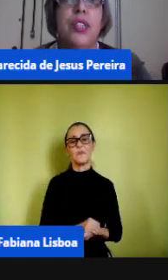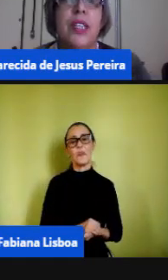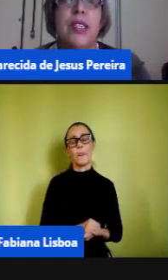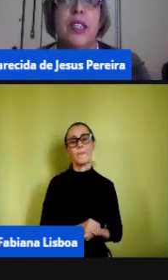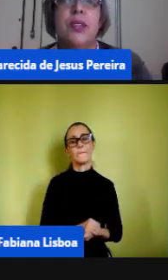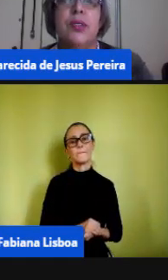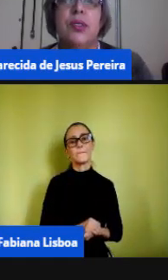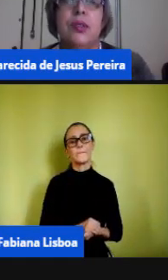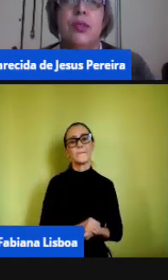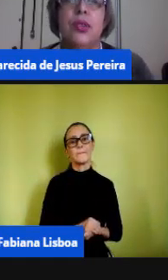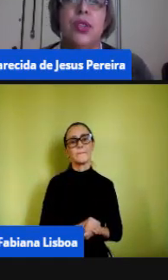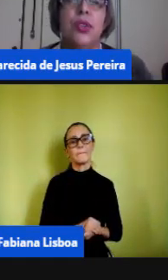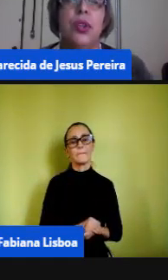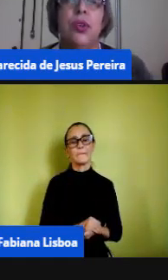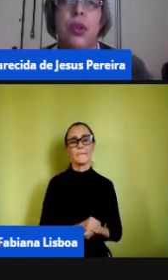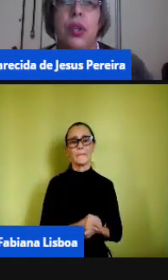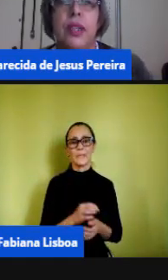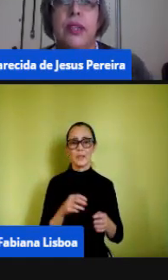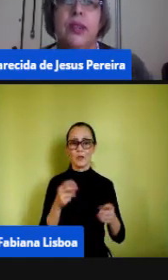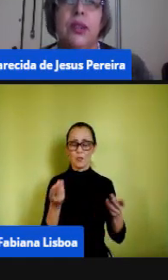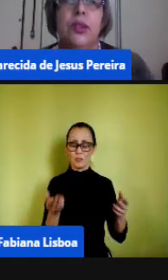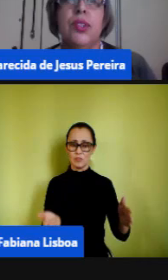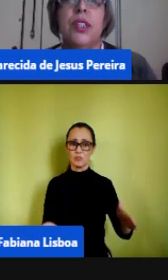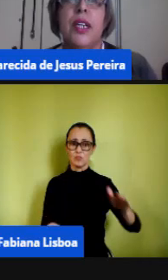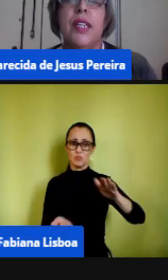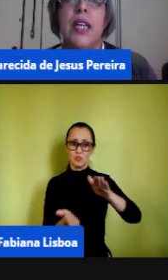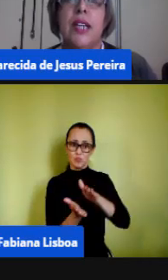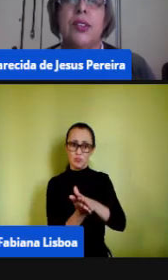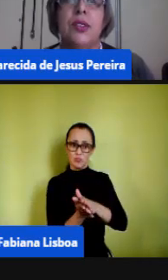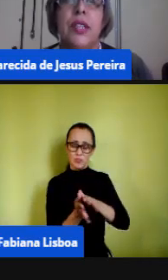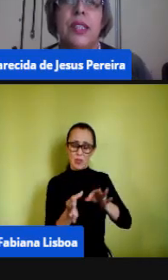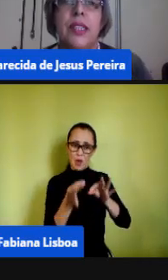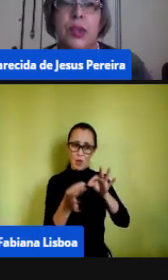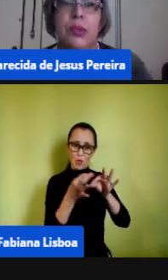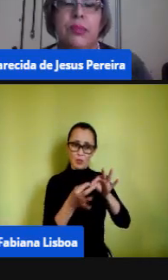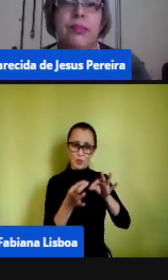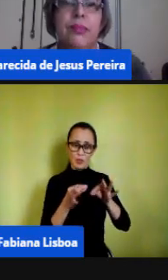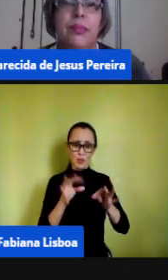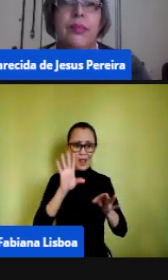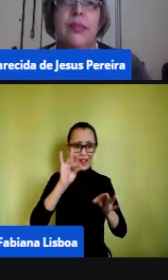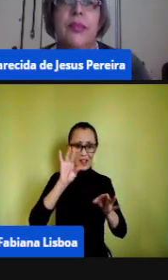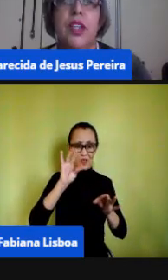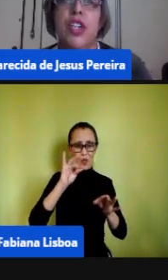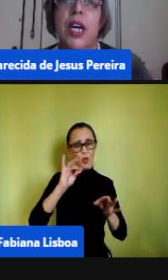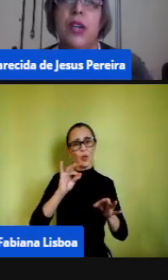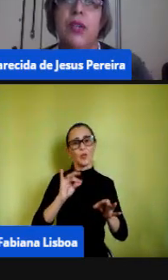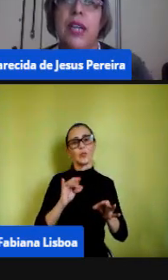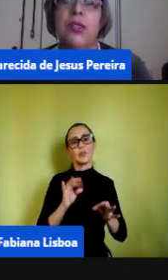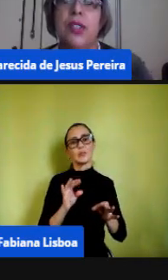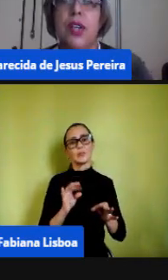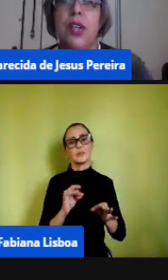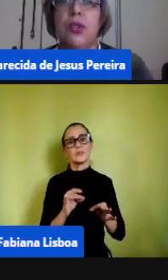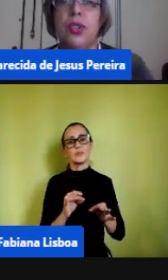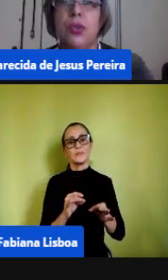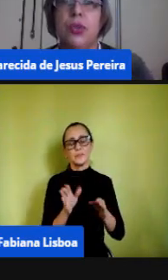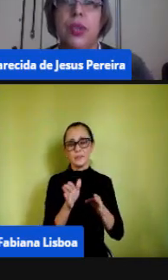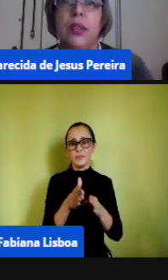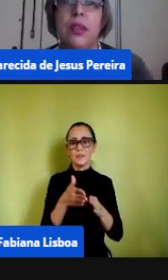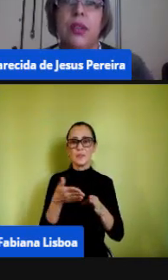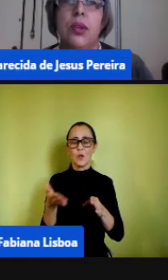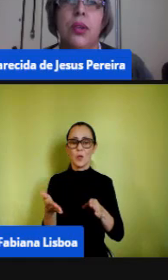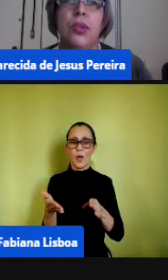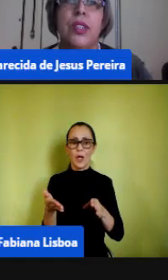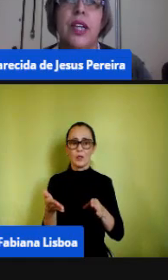Junte os tecidos, costure ou cole os 3 lados do tecido. Deixar um lado sem